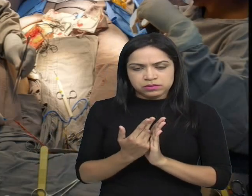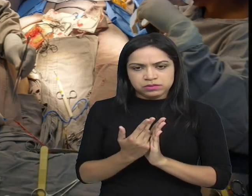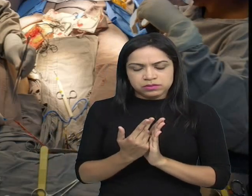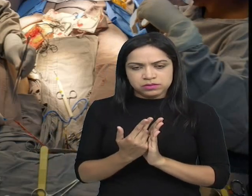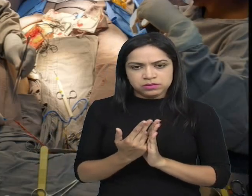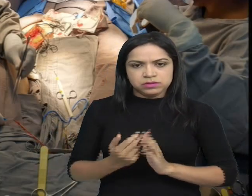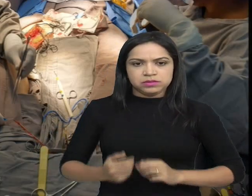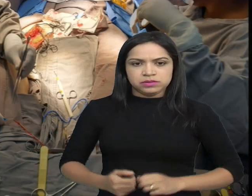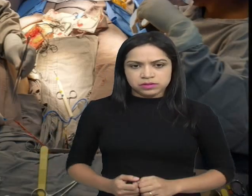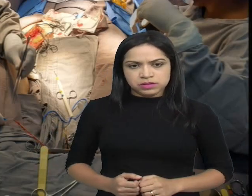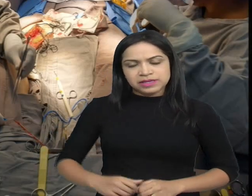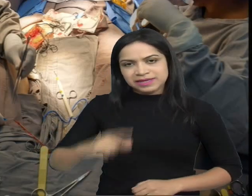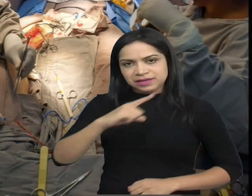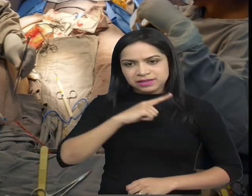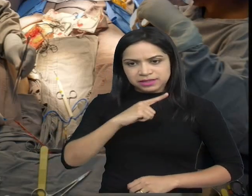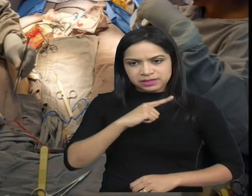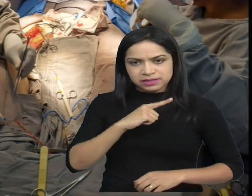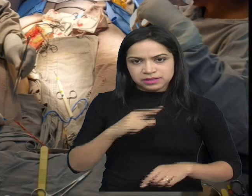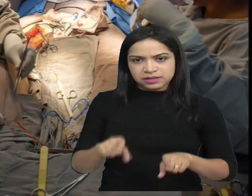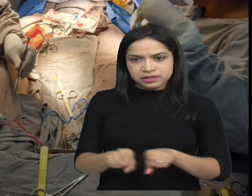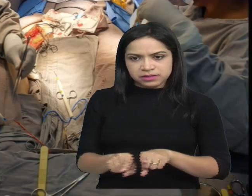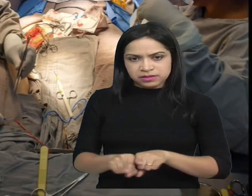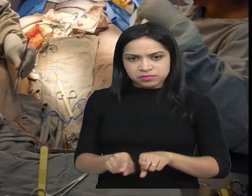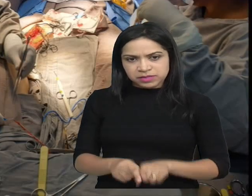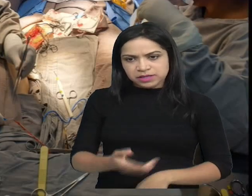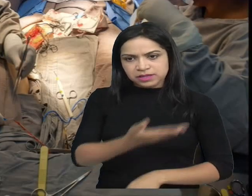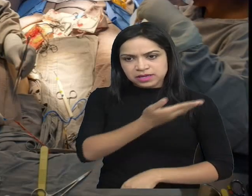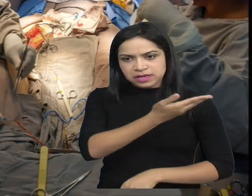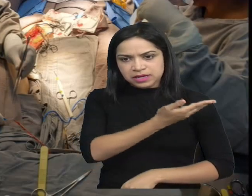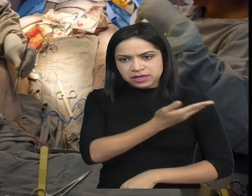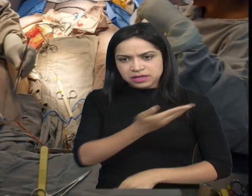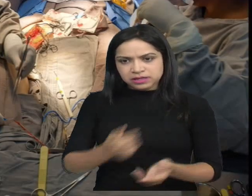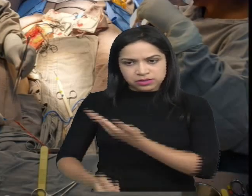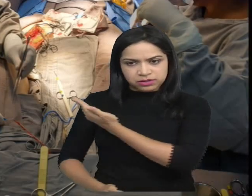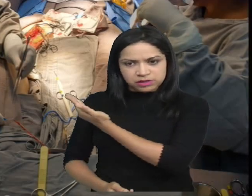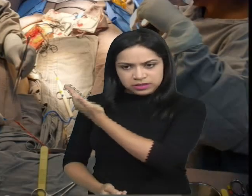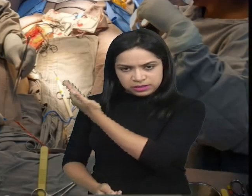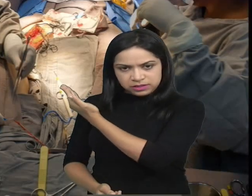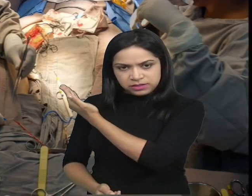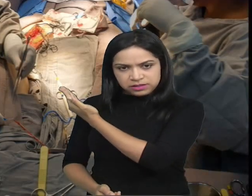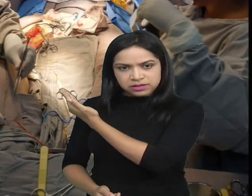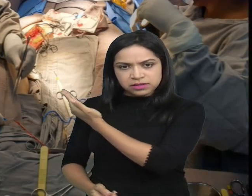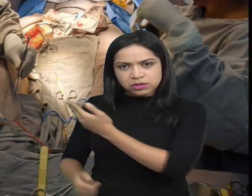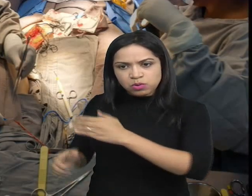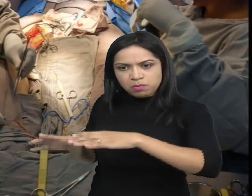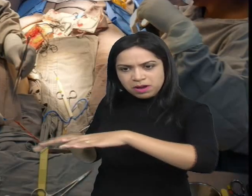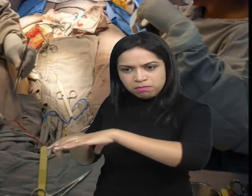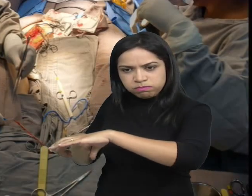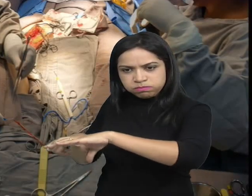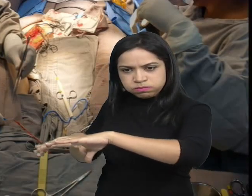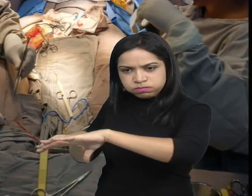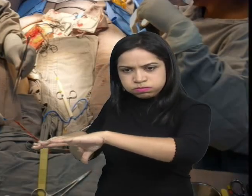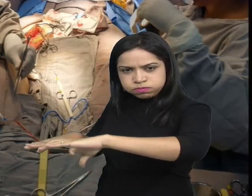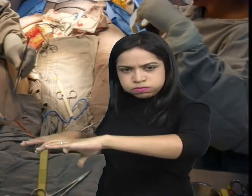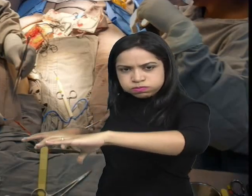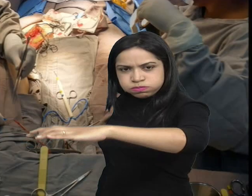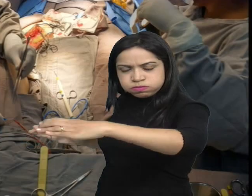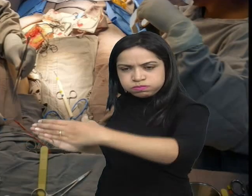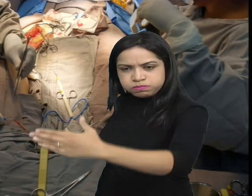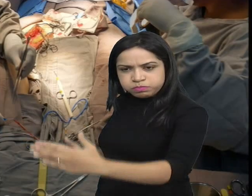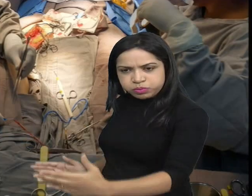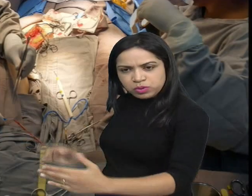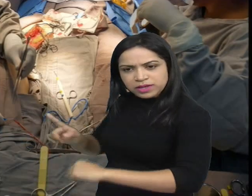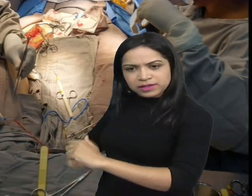vendo ali uma máquina de hemodinâmica, que é aquela máquina que a gente usa para parar o coração e o pulmão para poder operar o